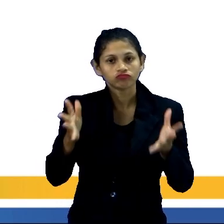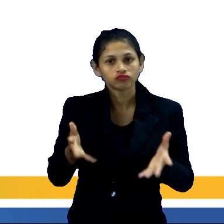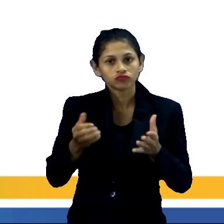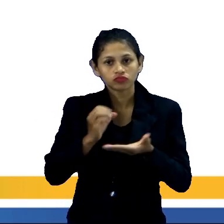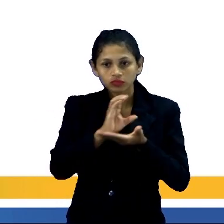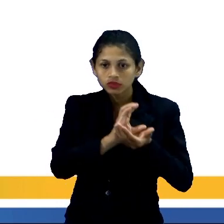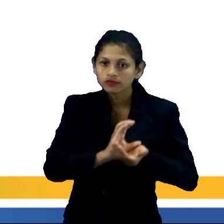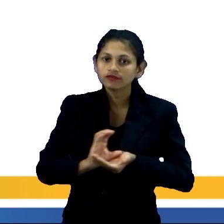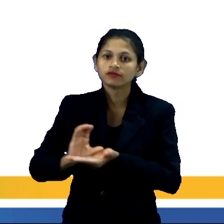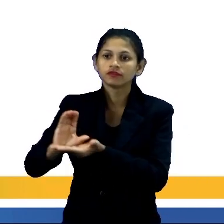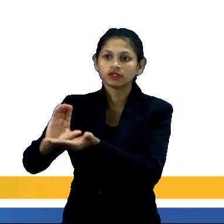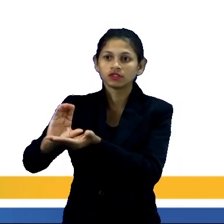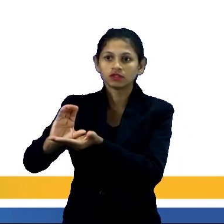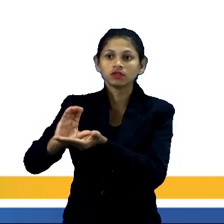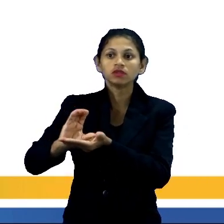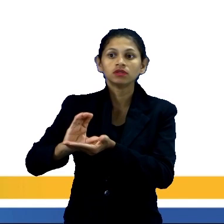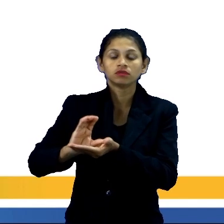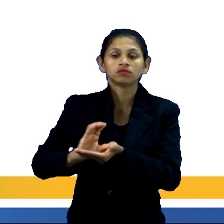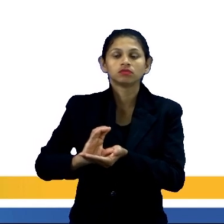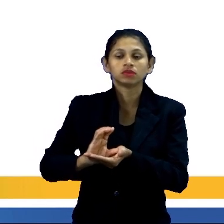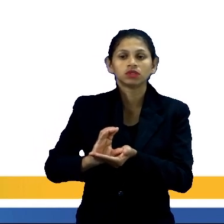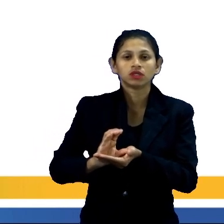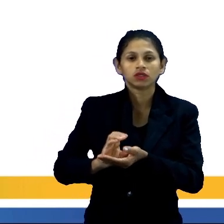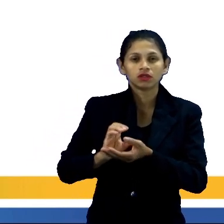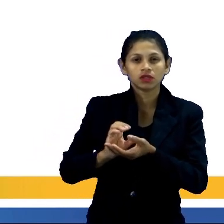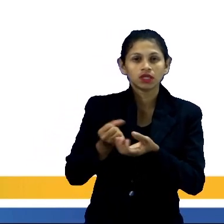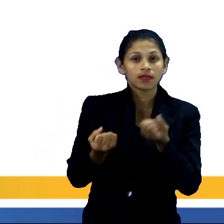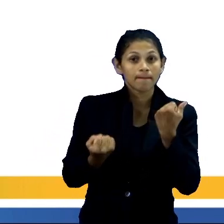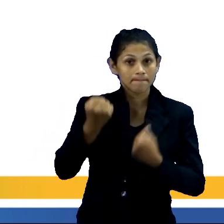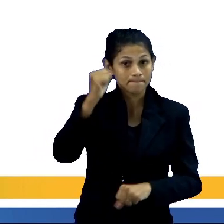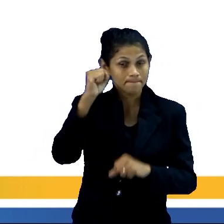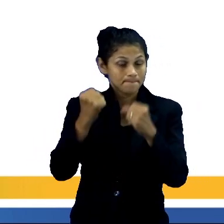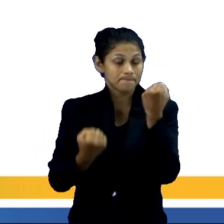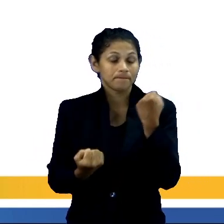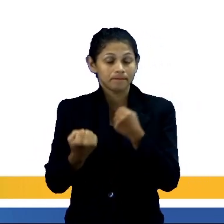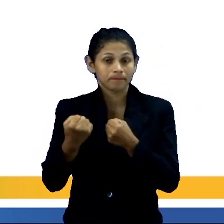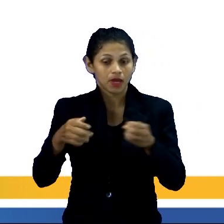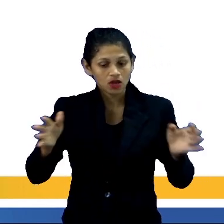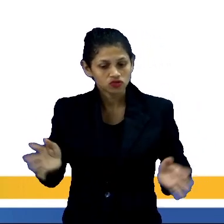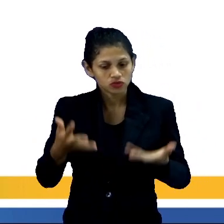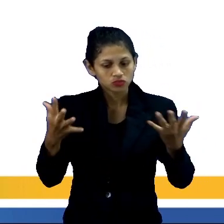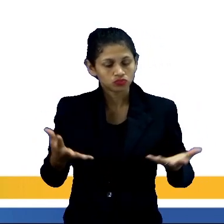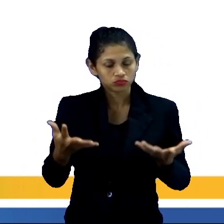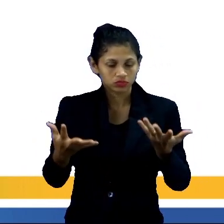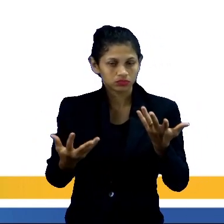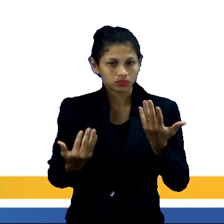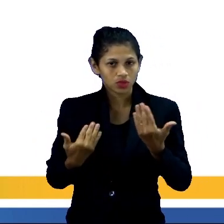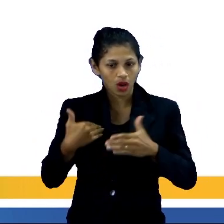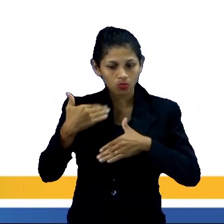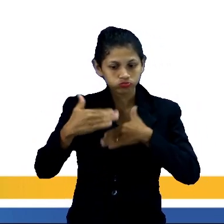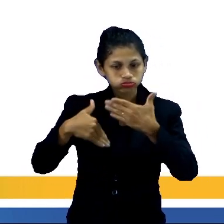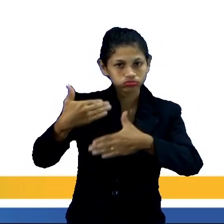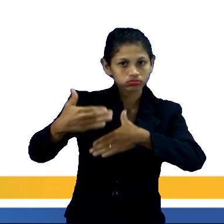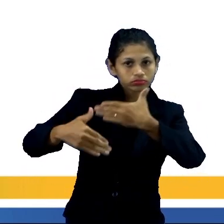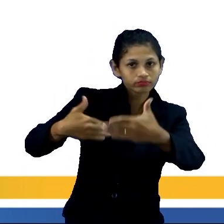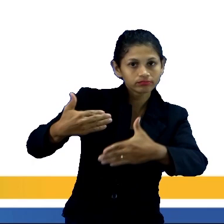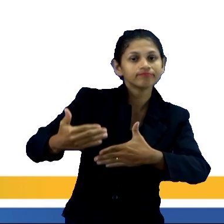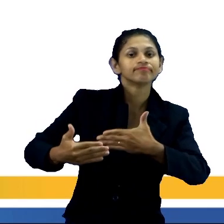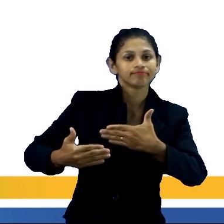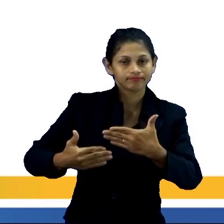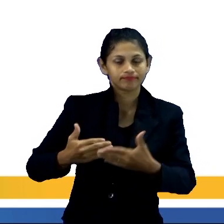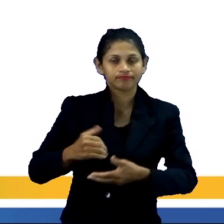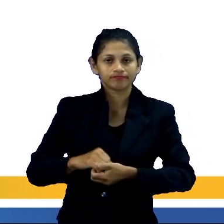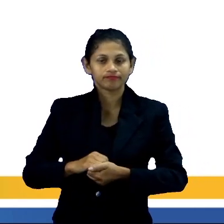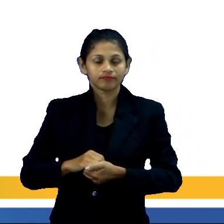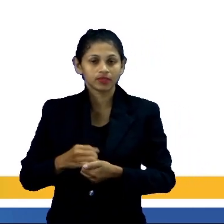maquinários, transportes e portos no Brasil, favorecendo assim o avanço da industrialização brasileira. As primeiras indústrias do